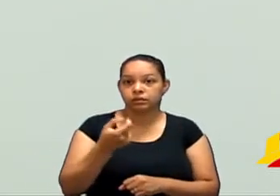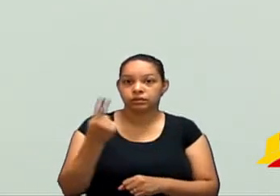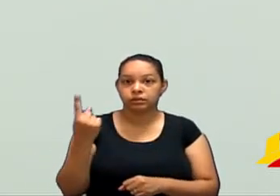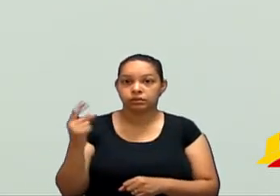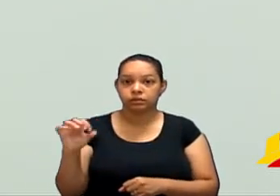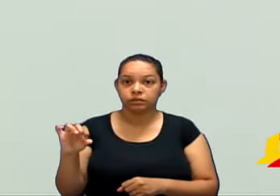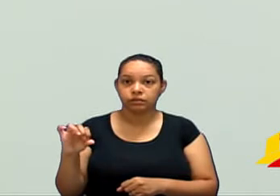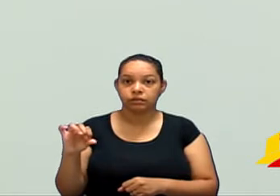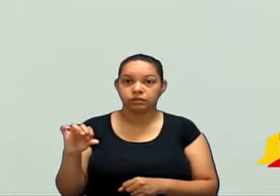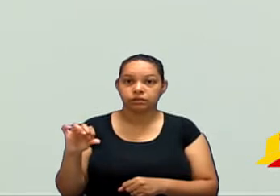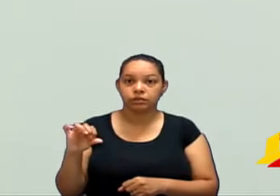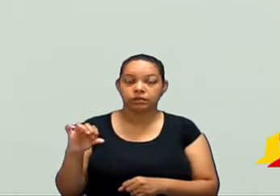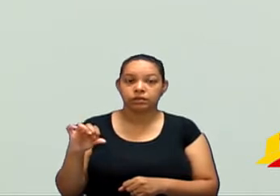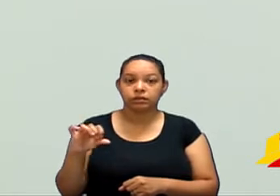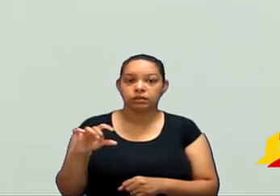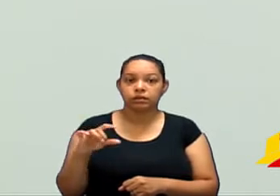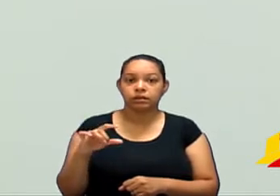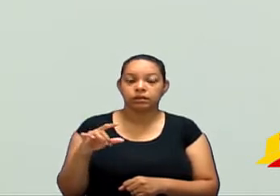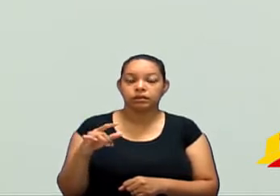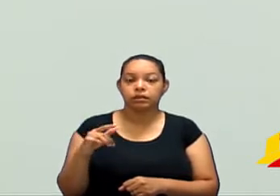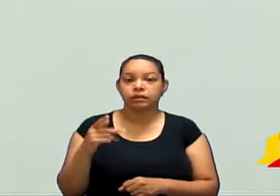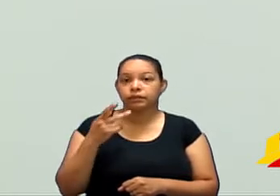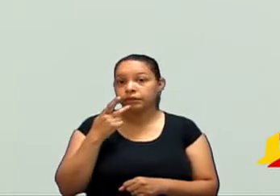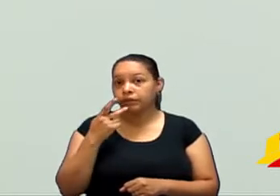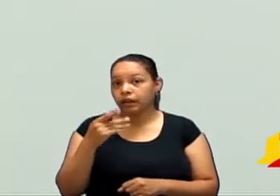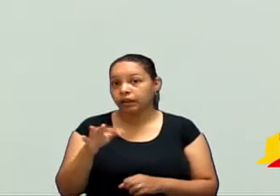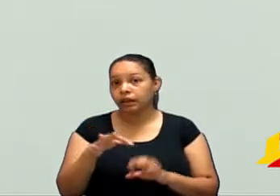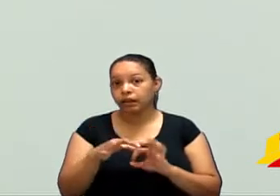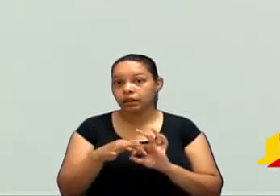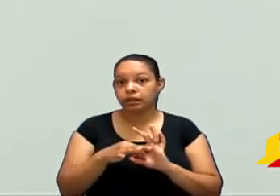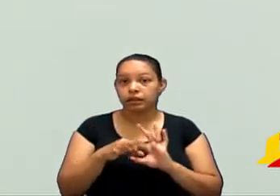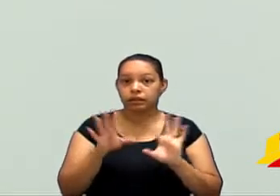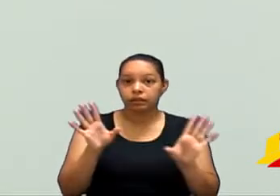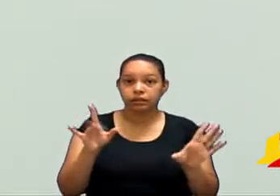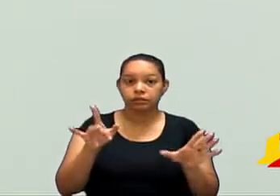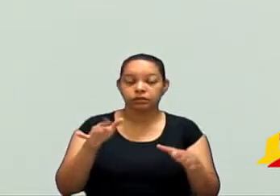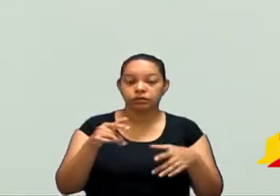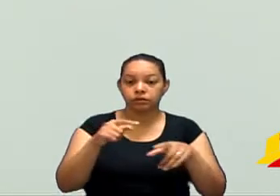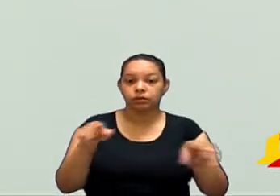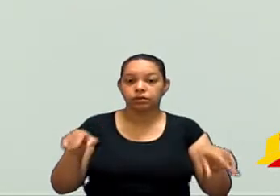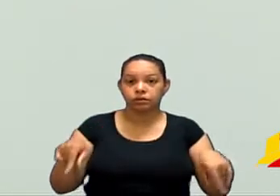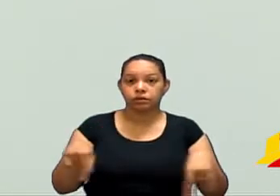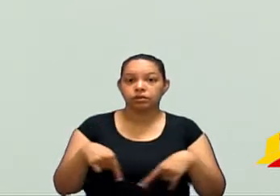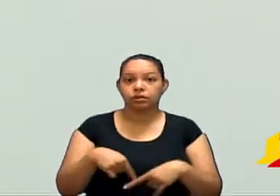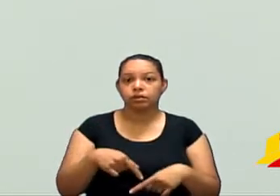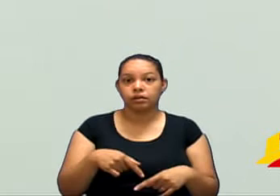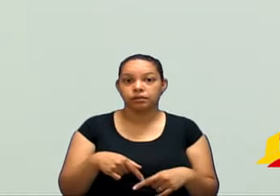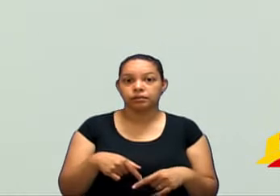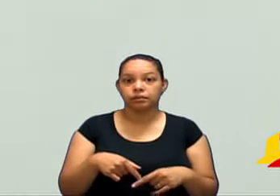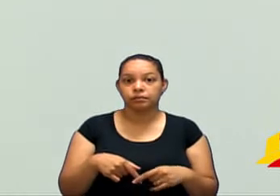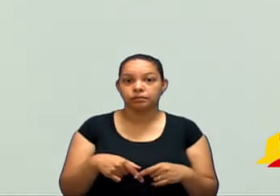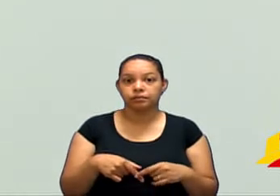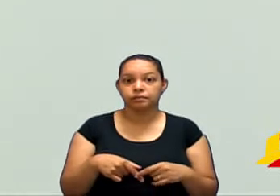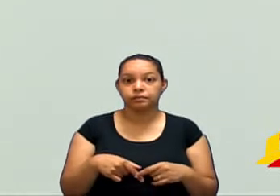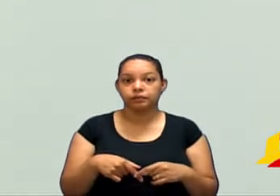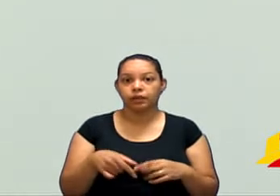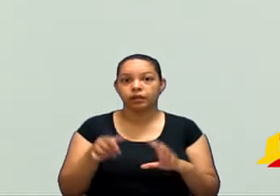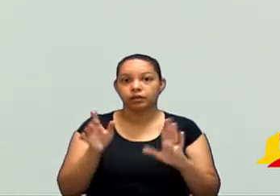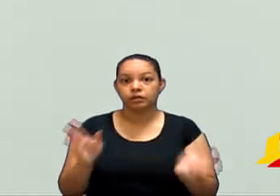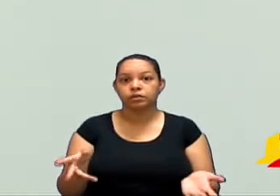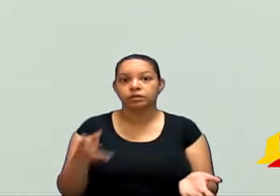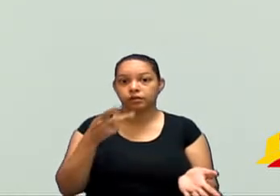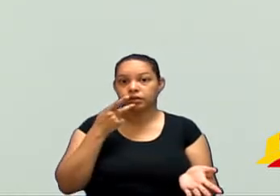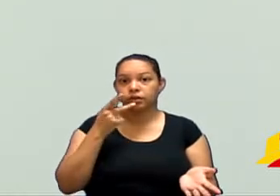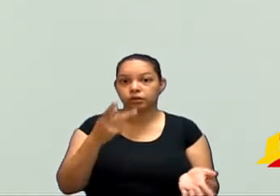tramitando essa prefeitura que trata sobre a permissão de uso na área de da área para o banco de alimentos Então já foi citado já